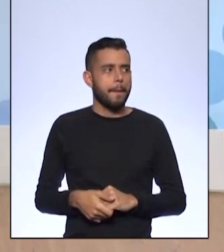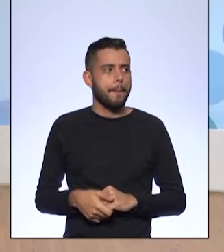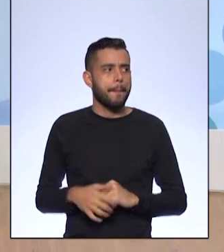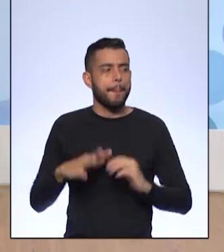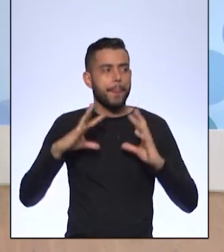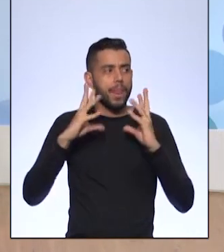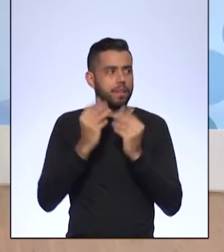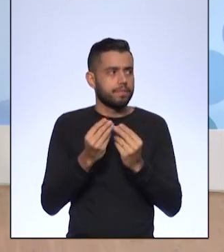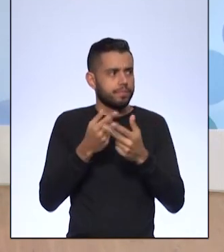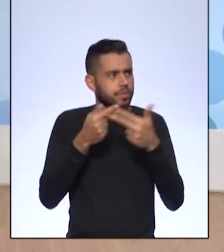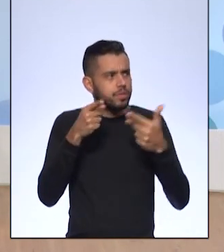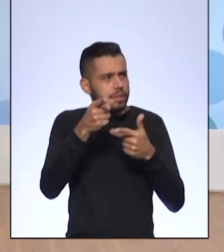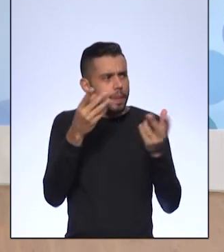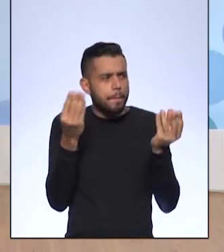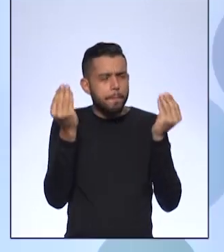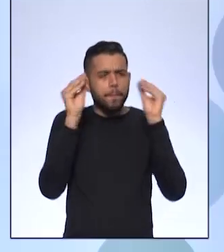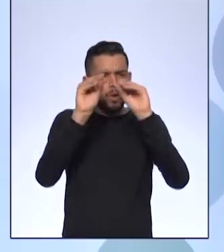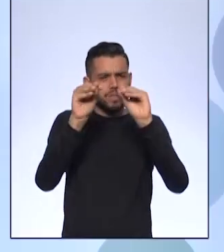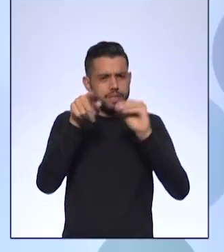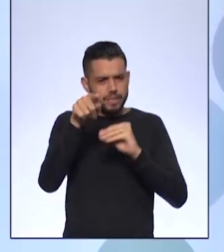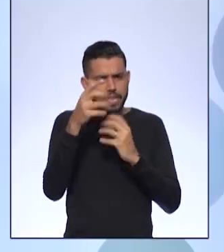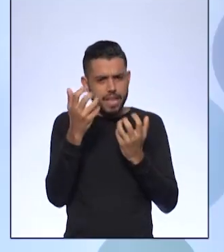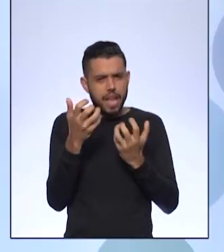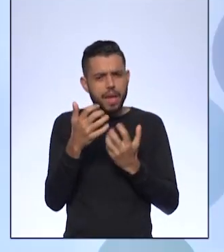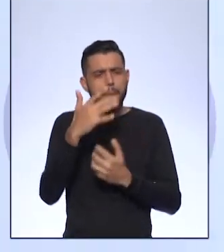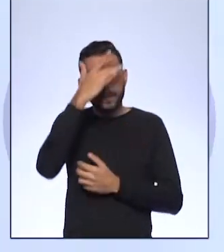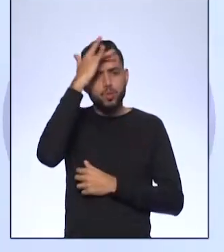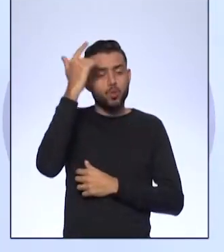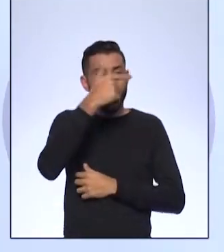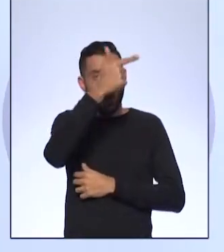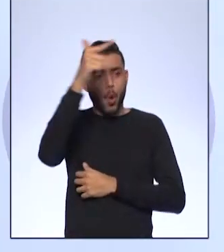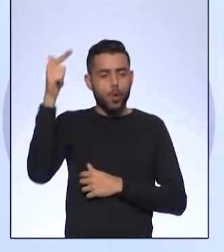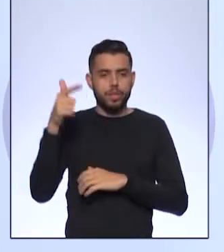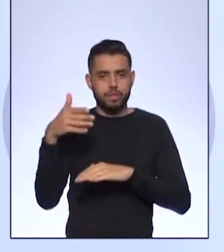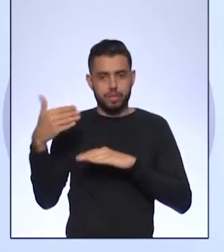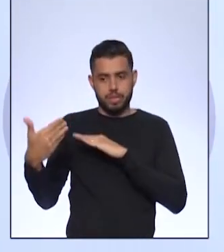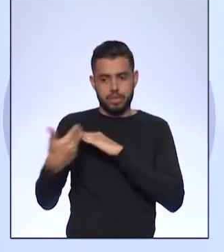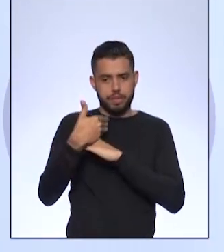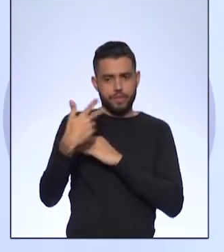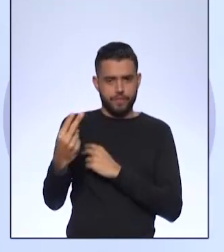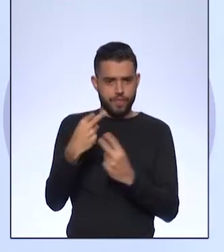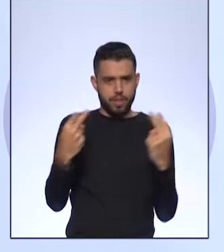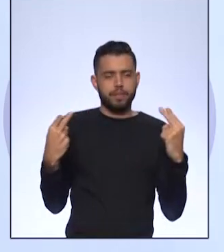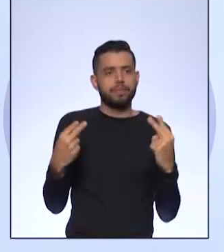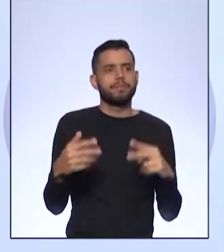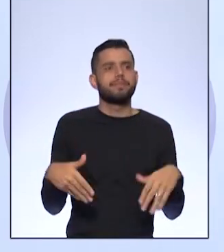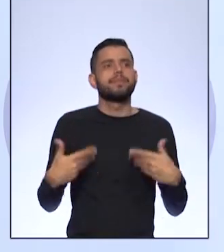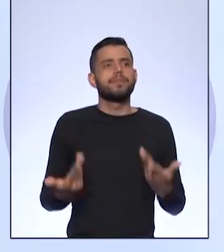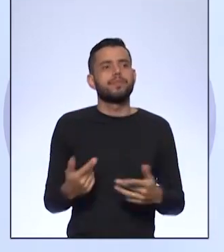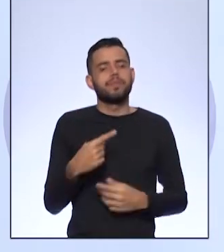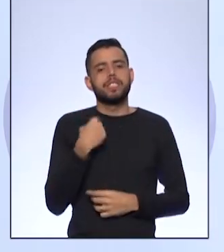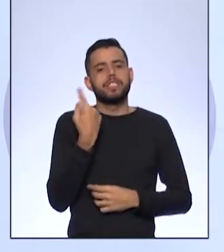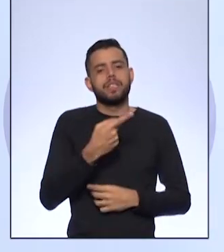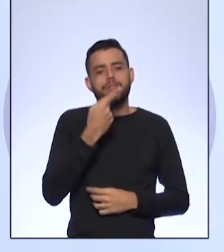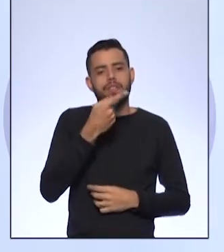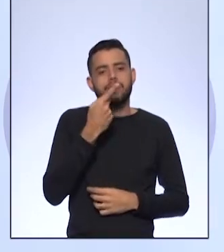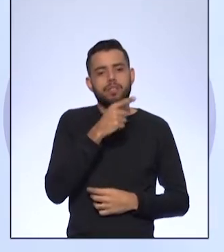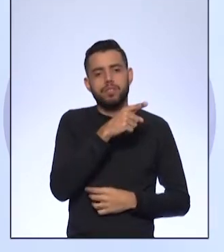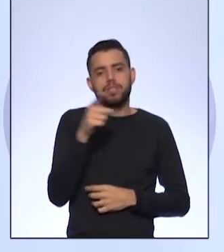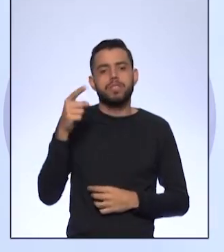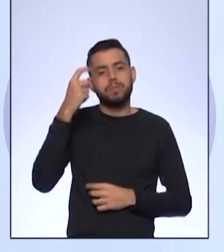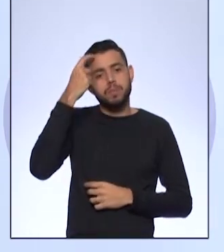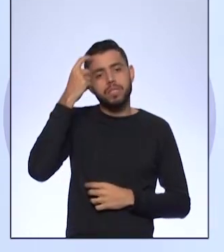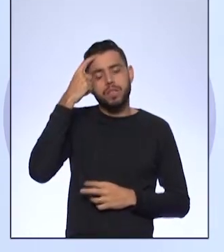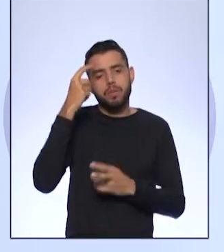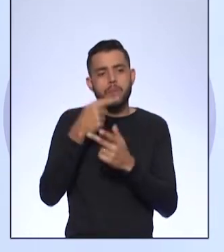tudo que você posta, você quer que todas as outras pessoas tenham acesso? Então, é nisso que a gente está falando, para que vocês comecem a pensar em algo